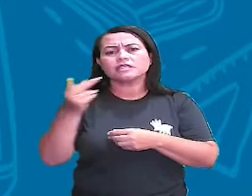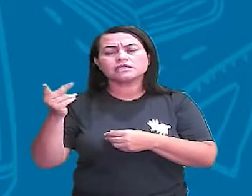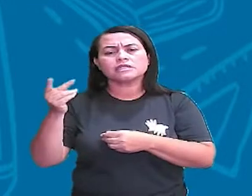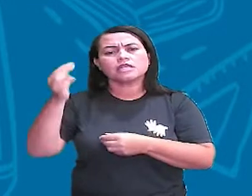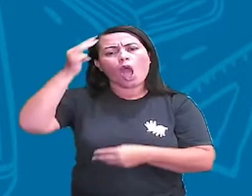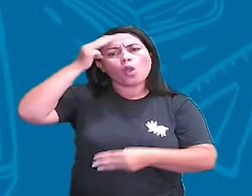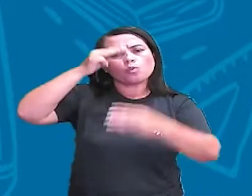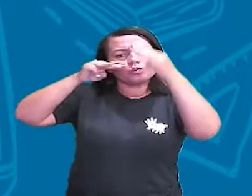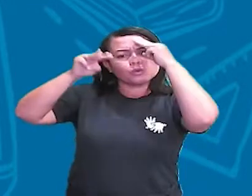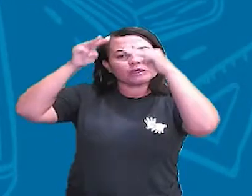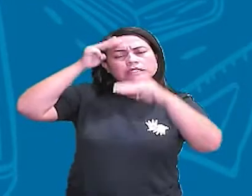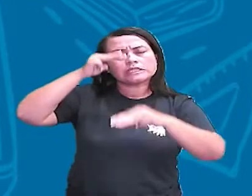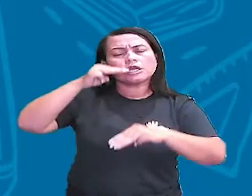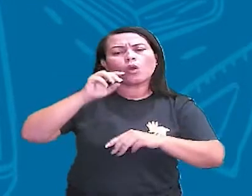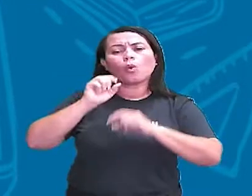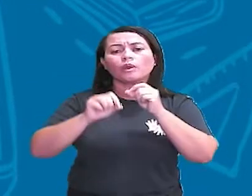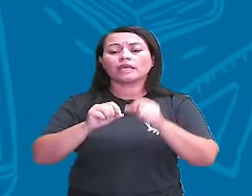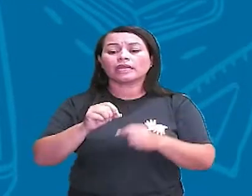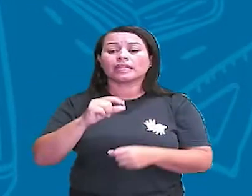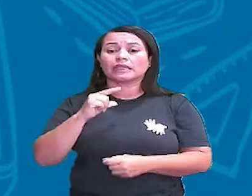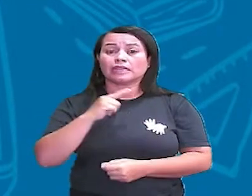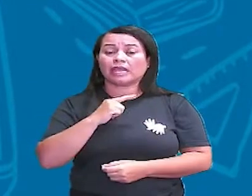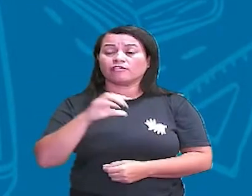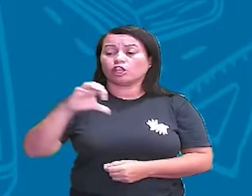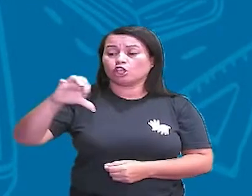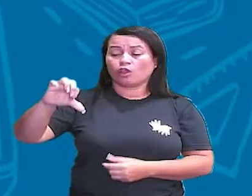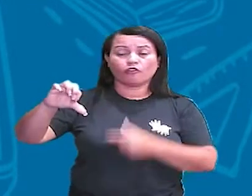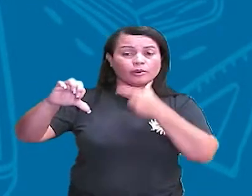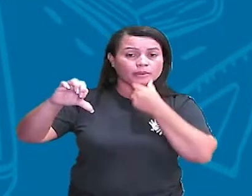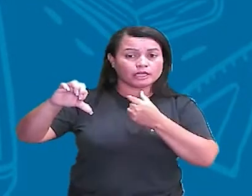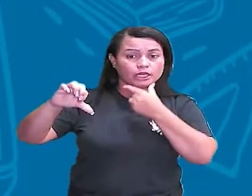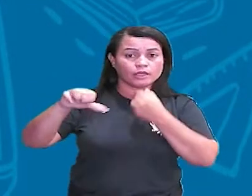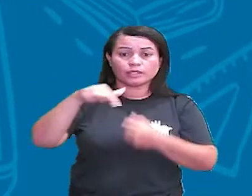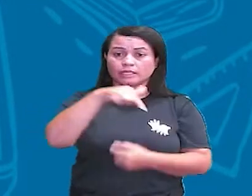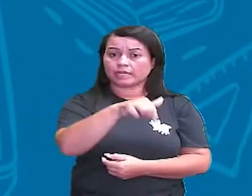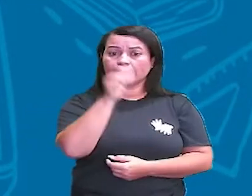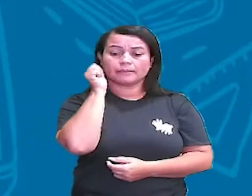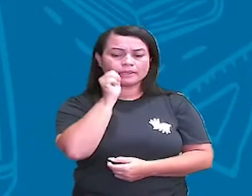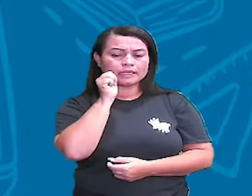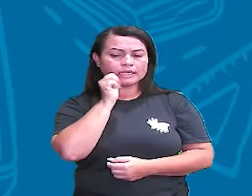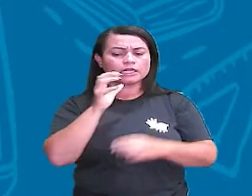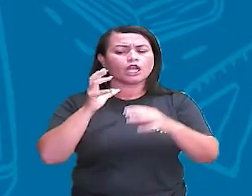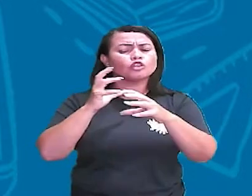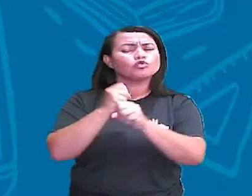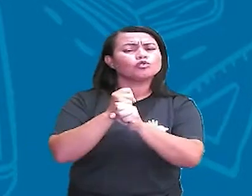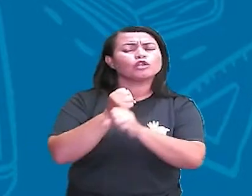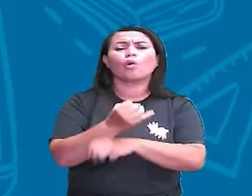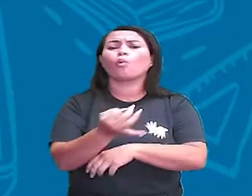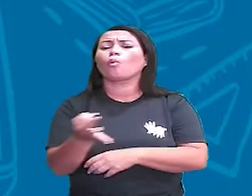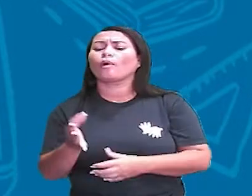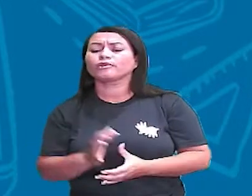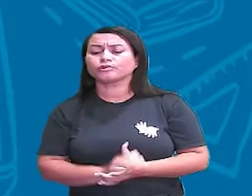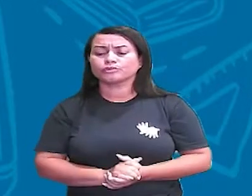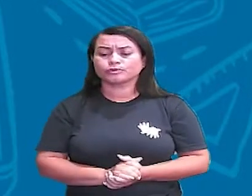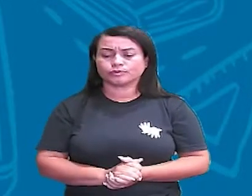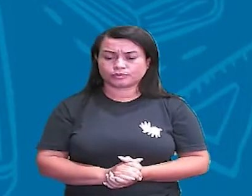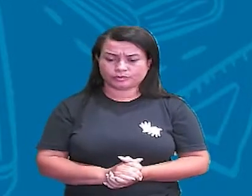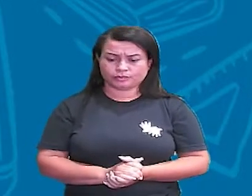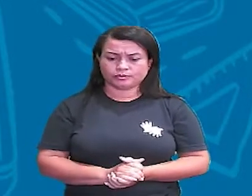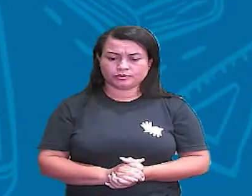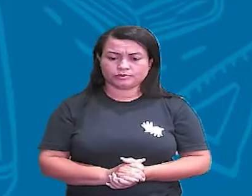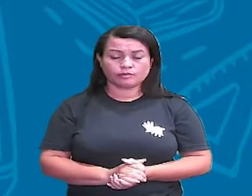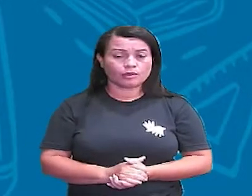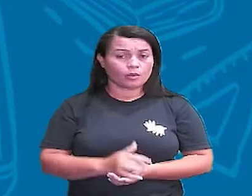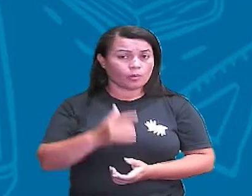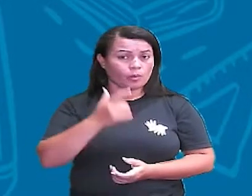9 meninos e 7 meninas da turma de Ana. No total, foram quantos alunos? A